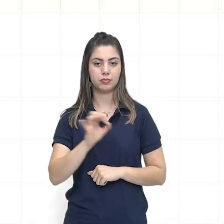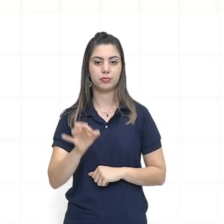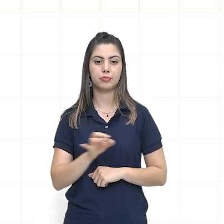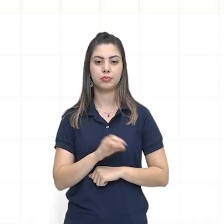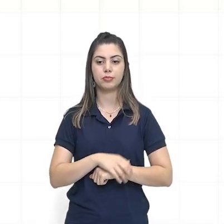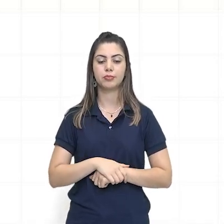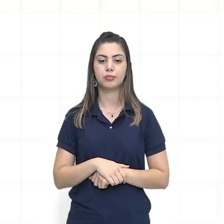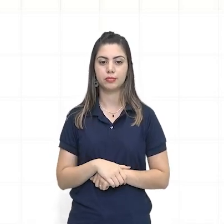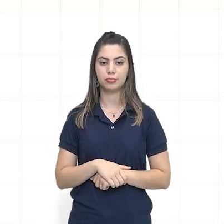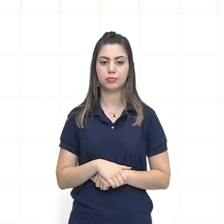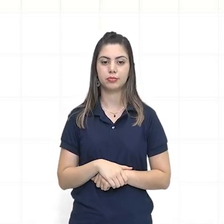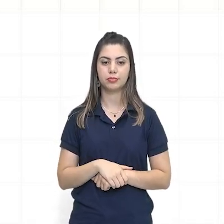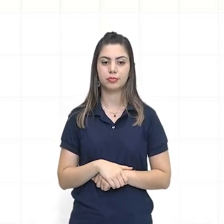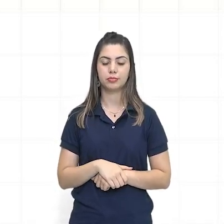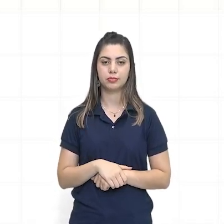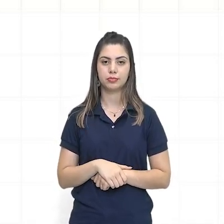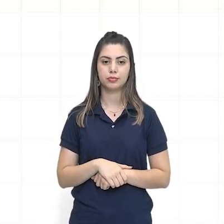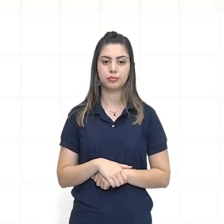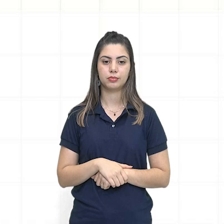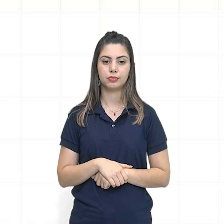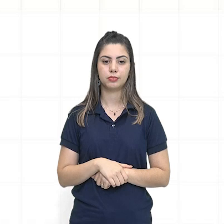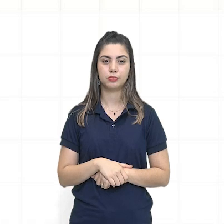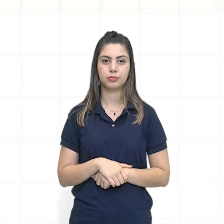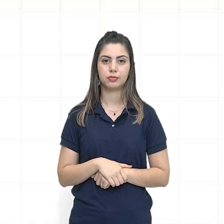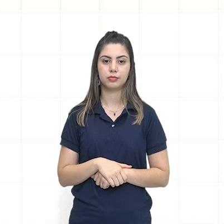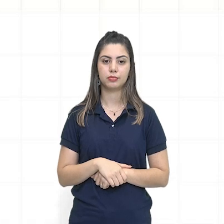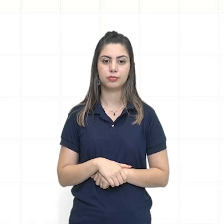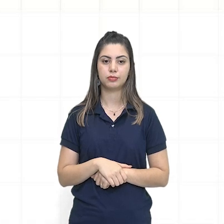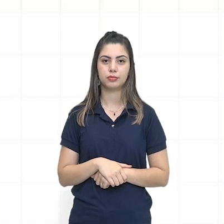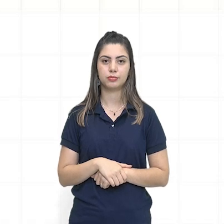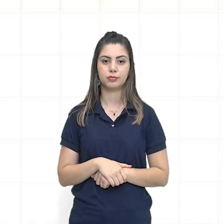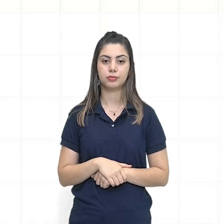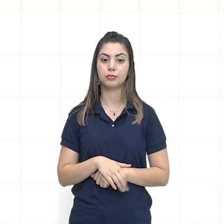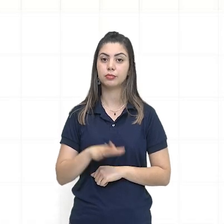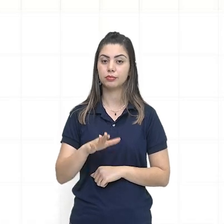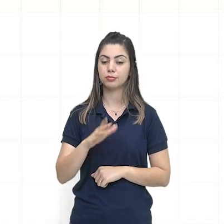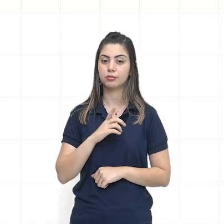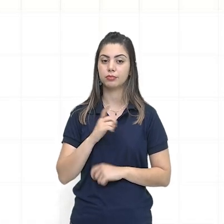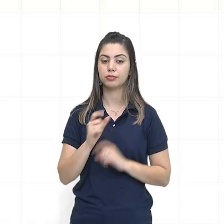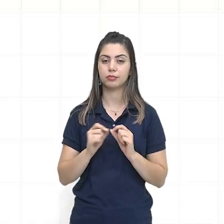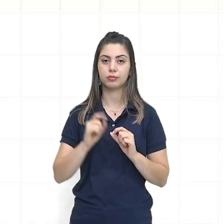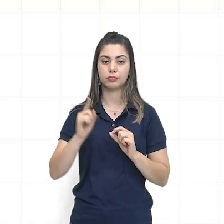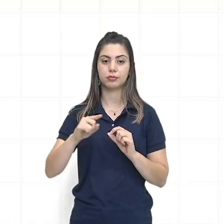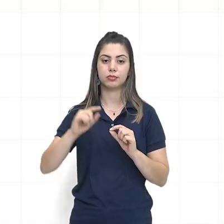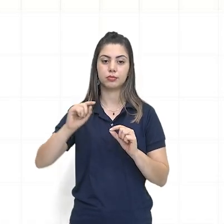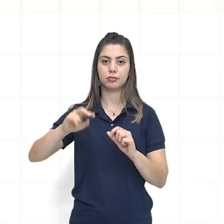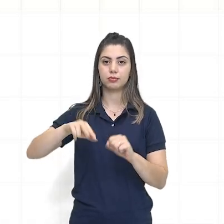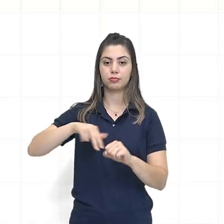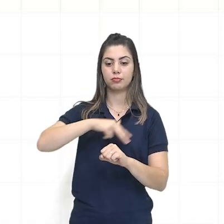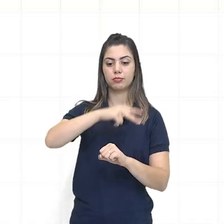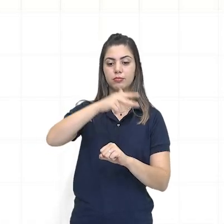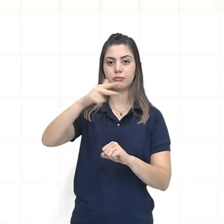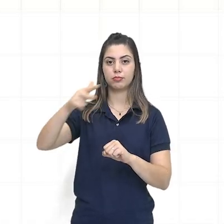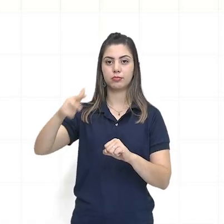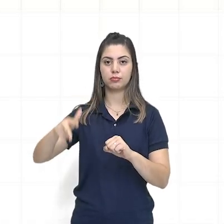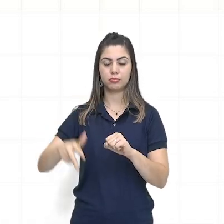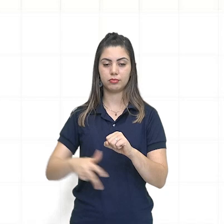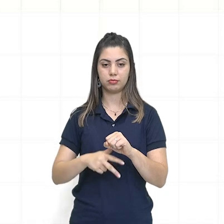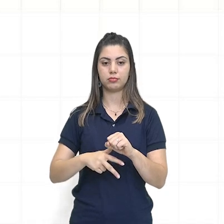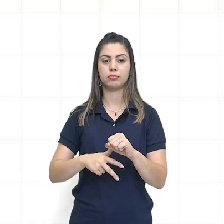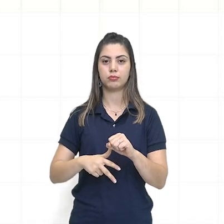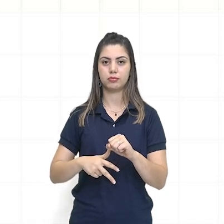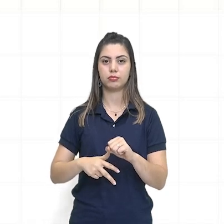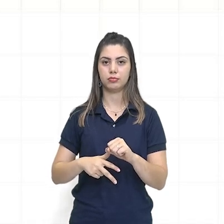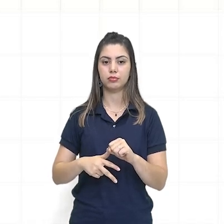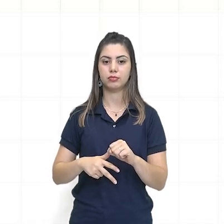fixo. E a gente vai ter agora uma volta completa. Quando o atleta faz uma